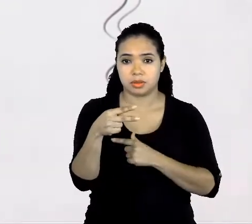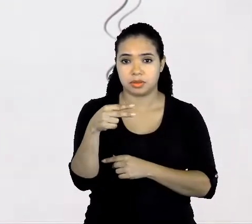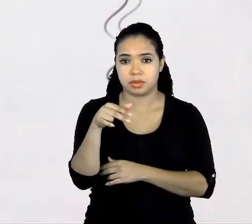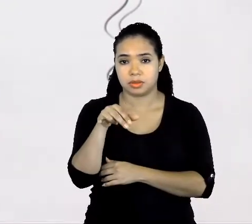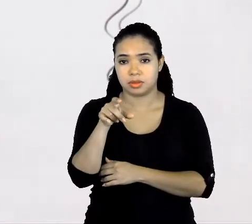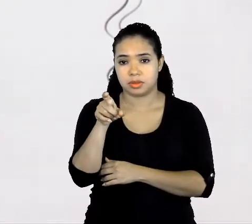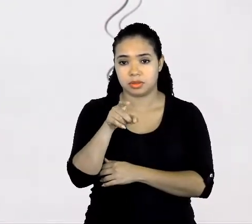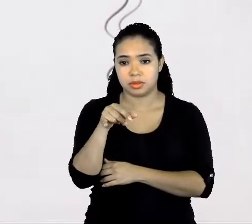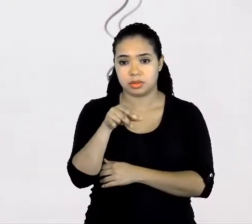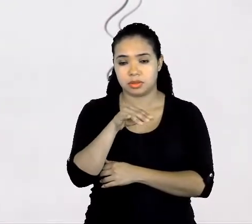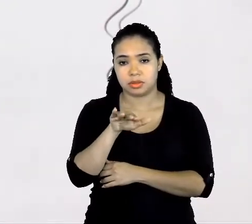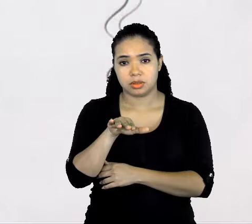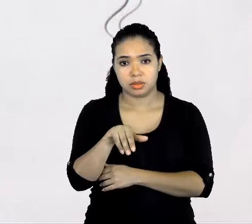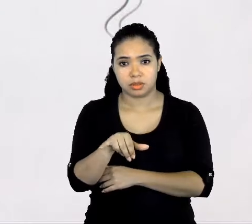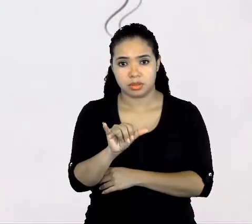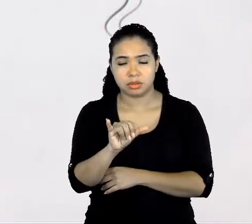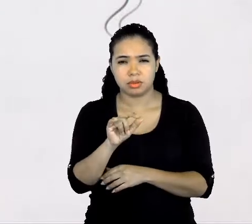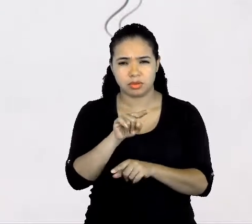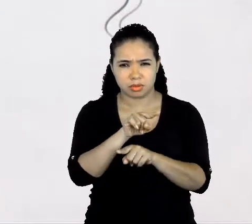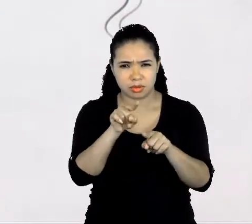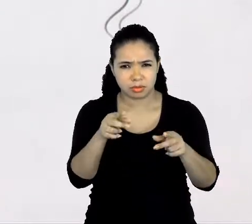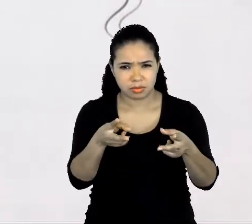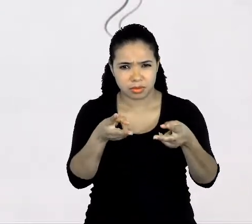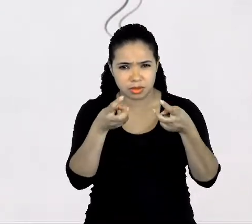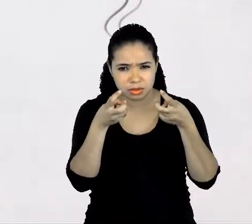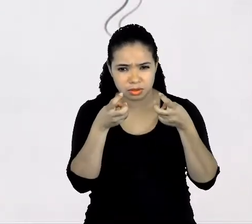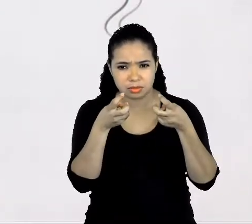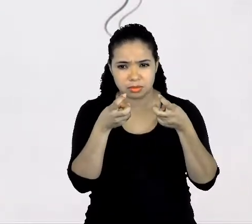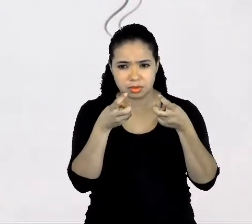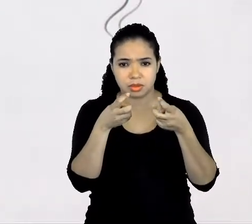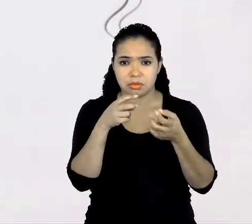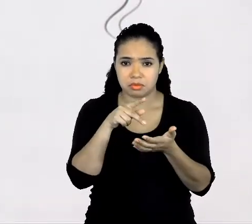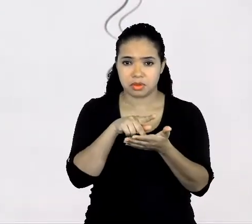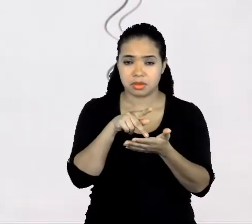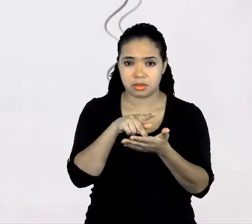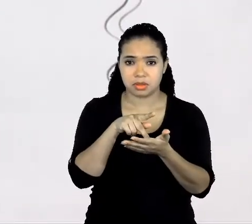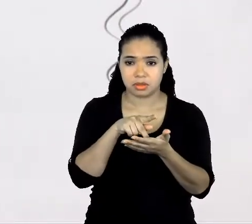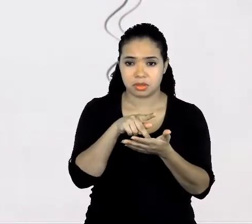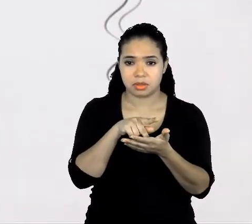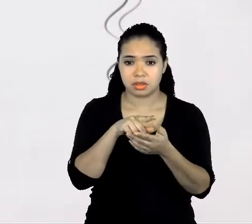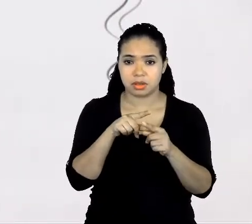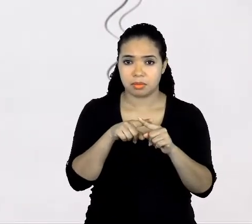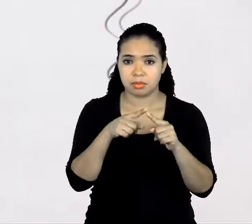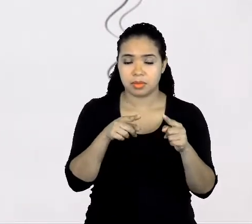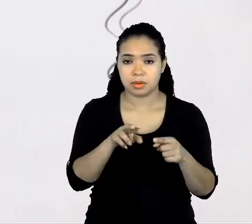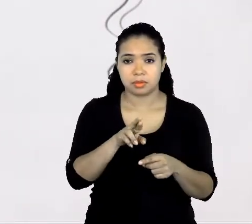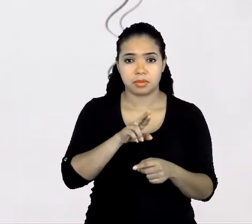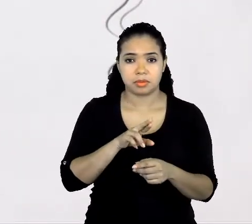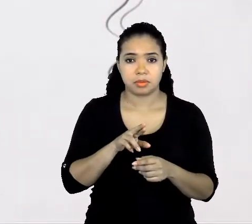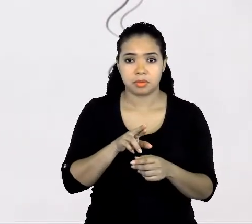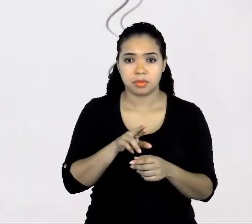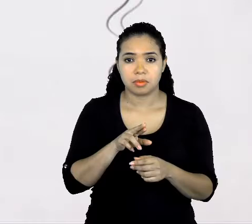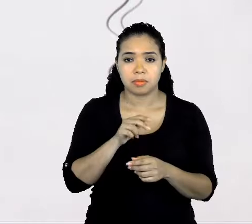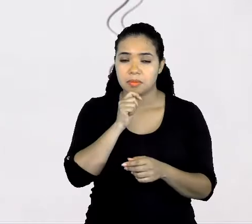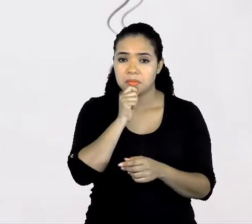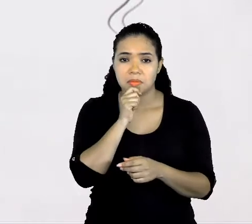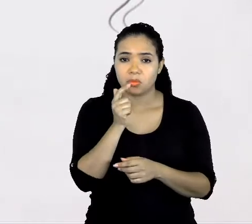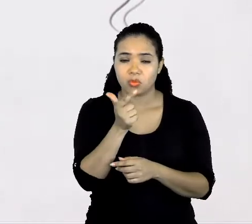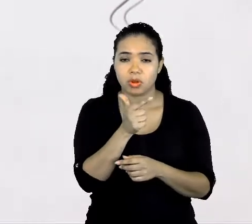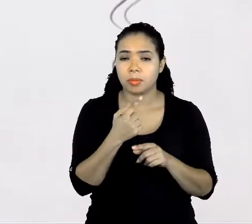Conseguiram perceber que nessa relação, ela é uma relação verdadeira, mas ela não me leva para a resposta. Por